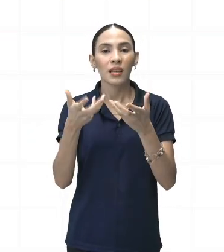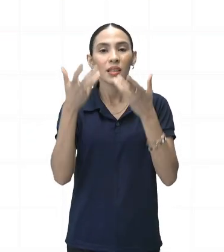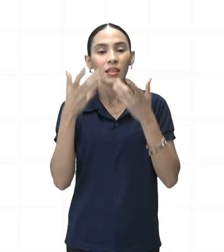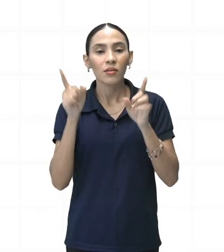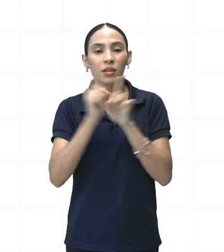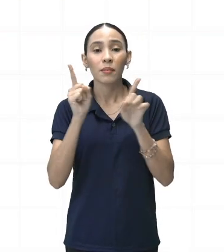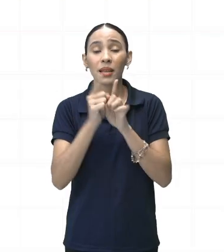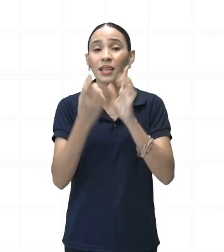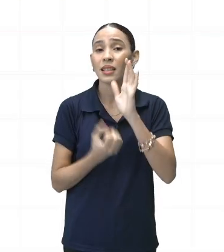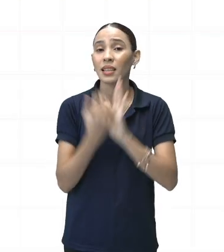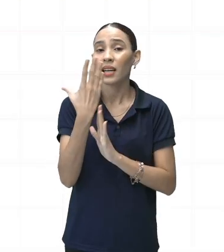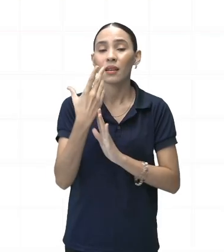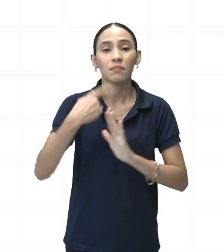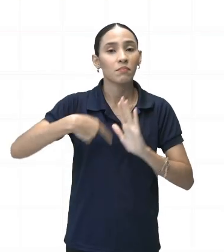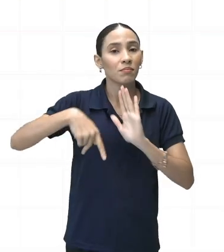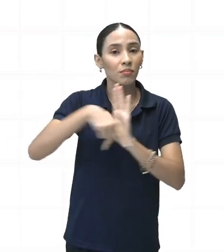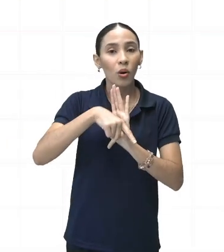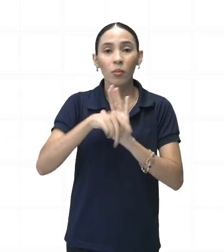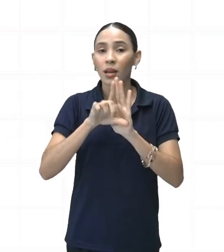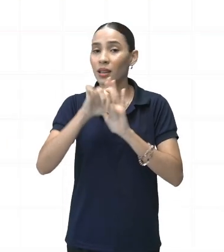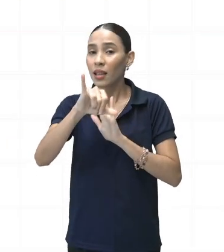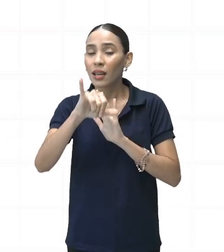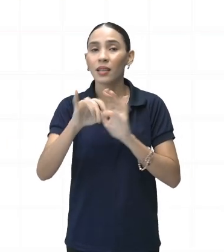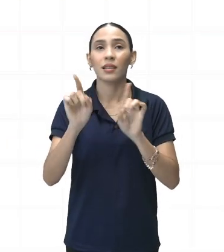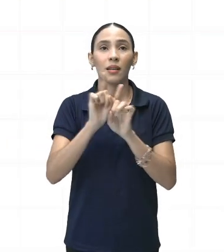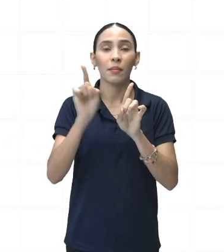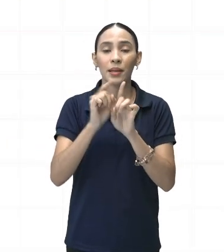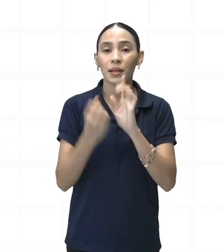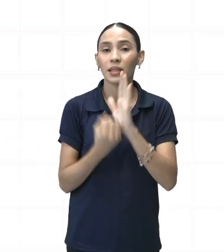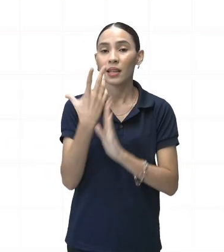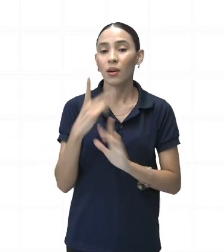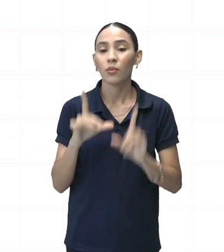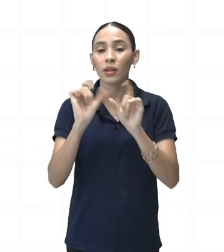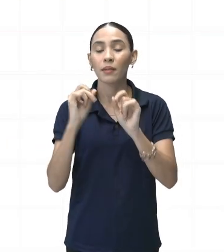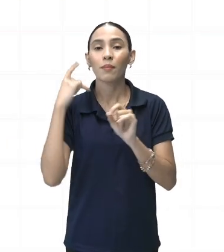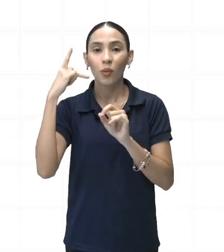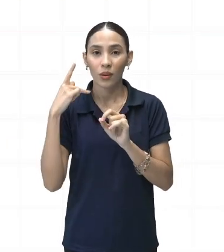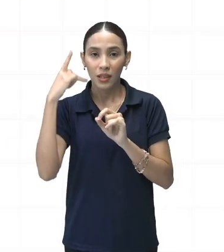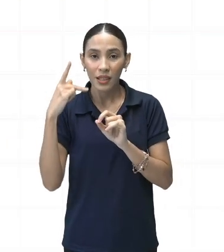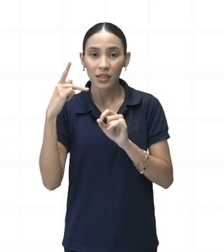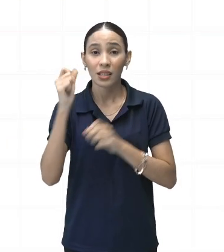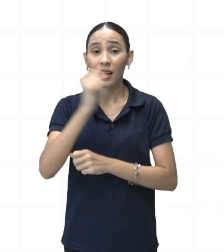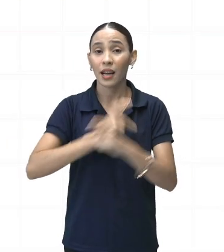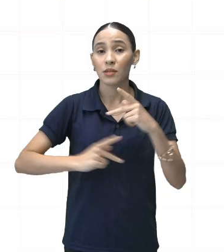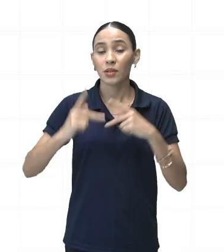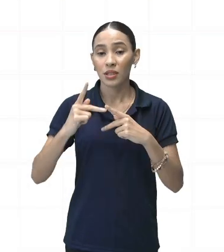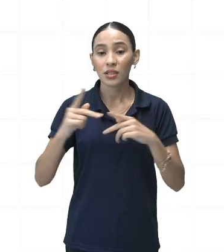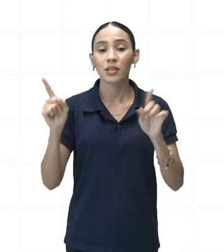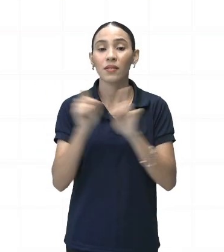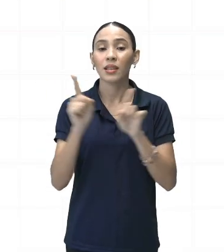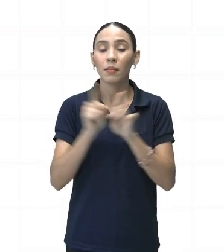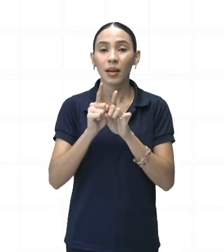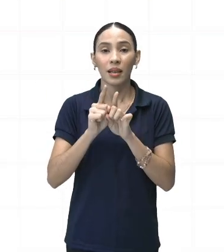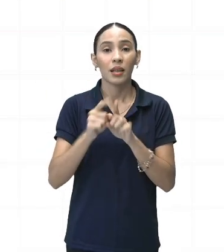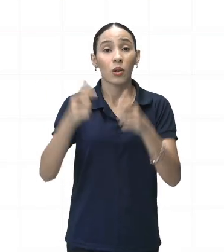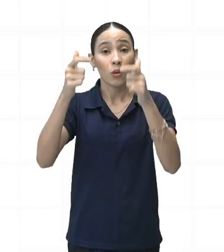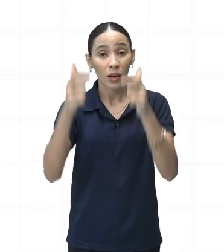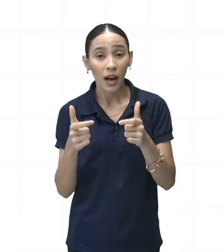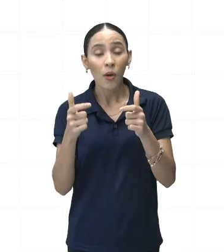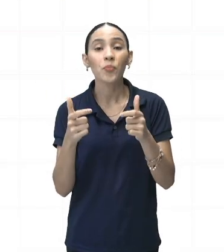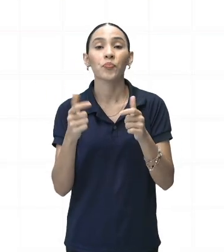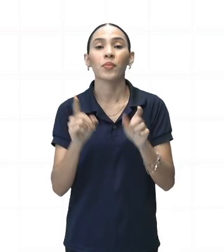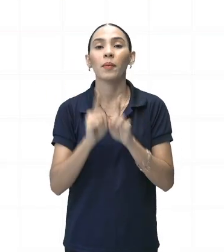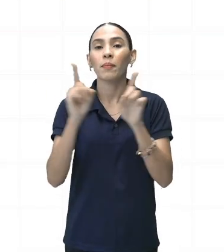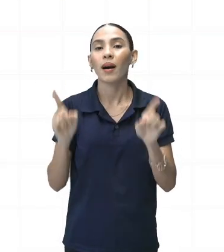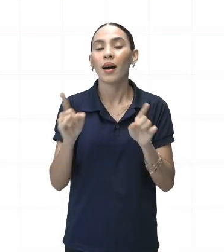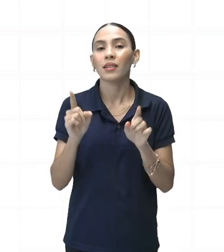né, criar suas leis, criar sua política administrativa em âmbito local, sendo